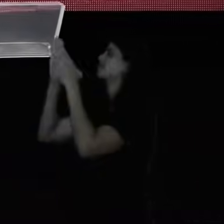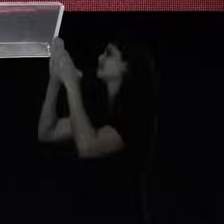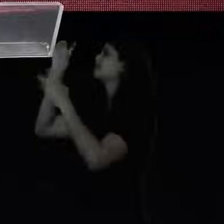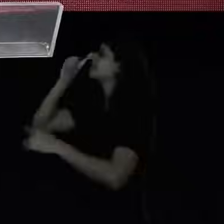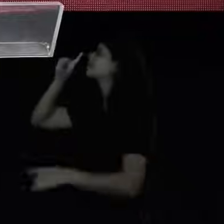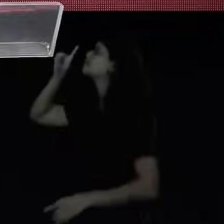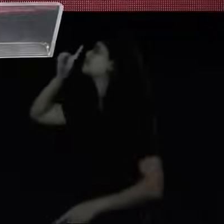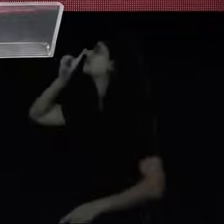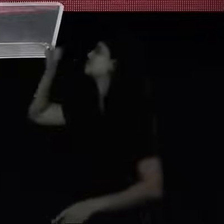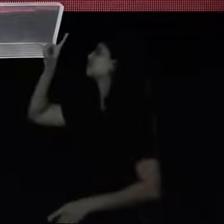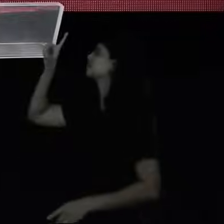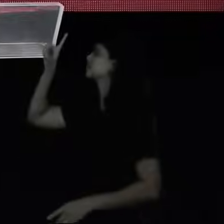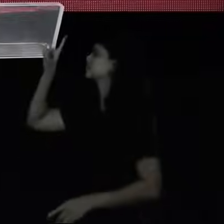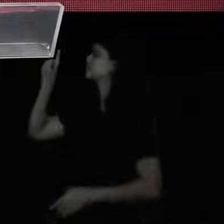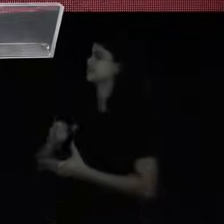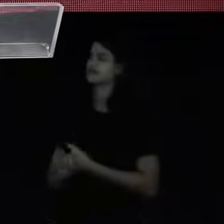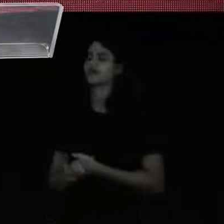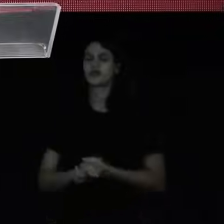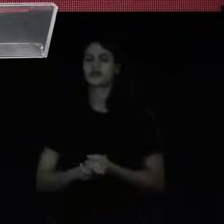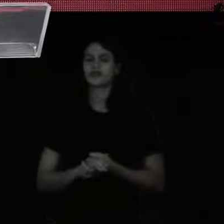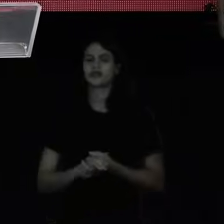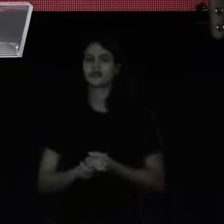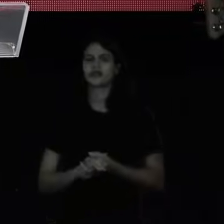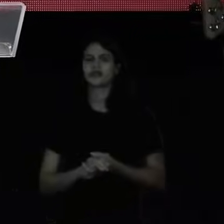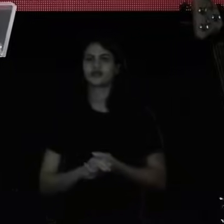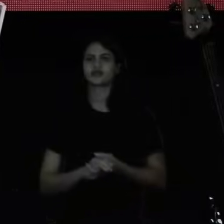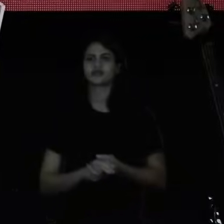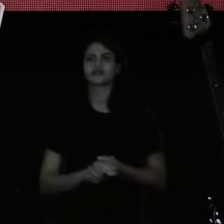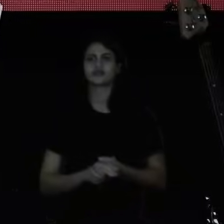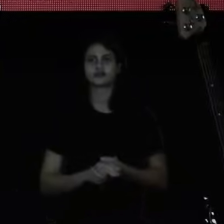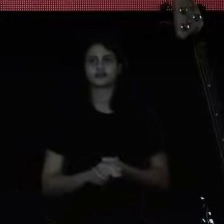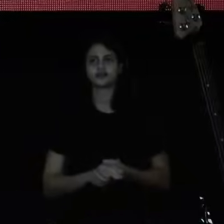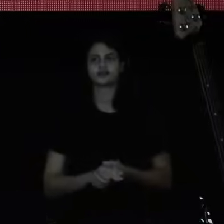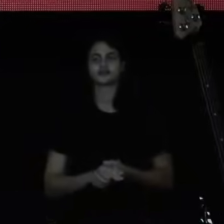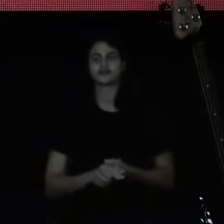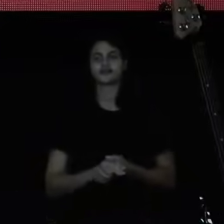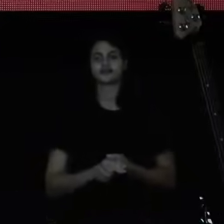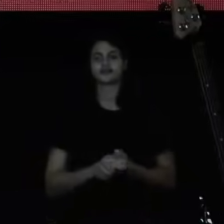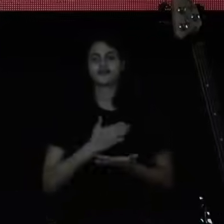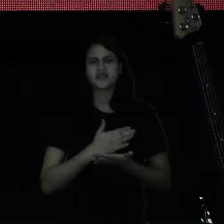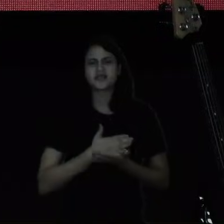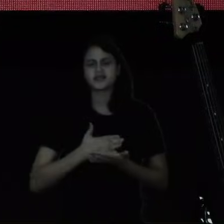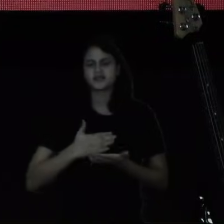começa a entender as coisas de uma forma mais clara.